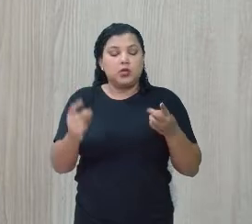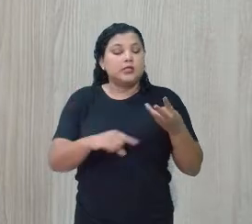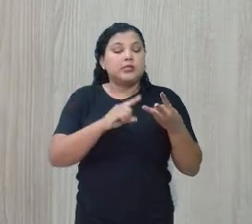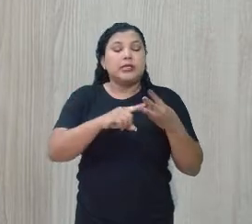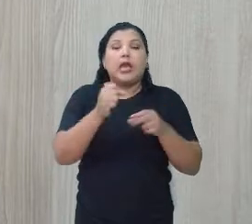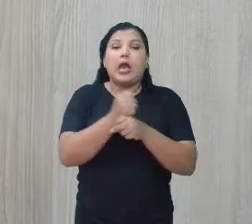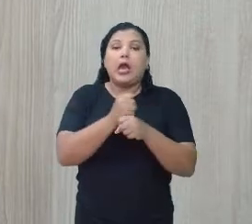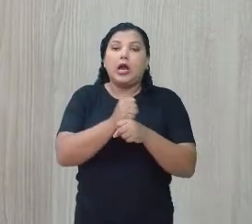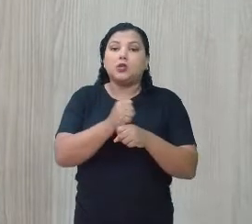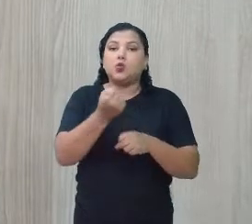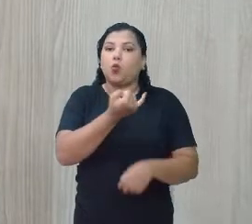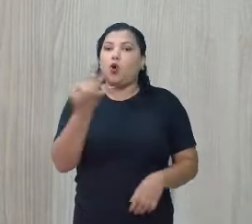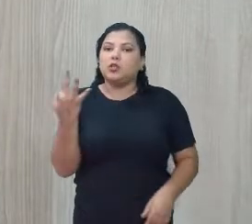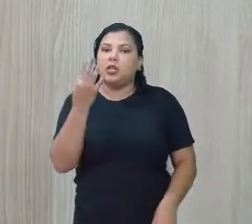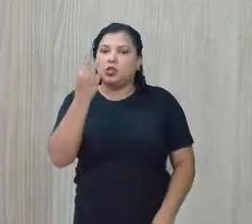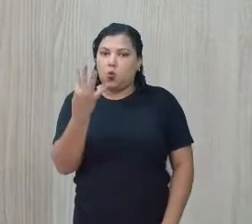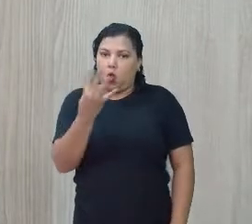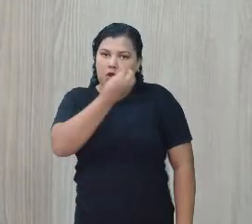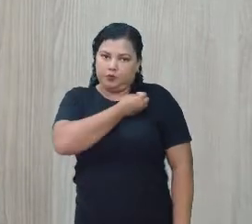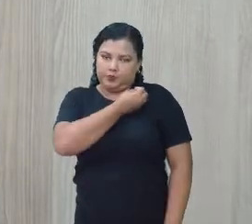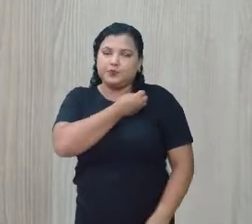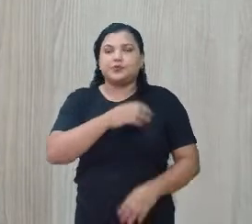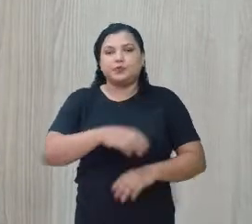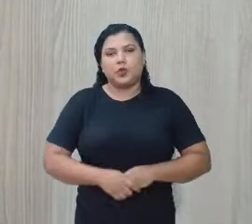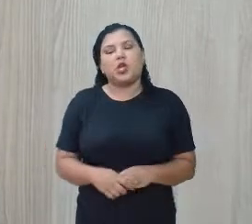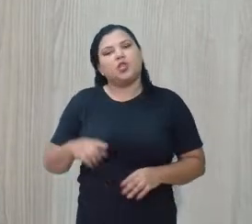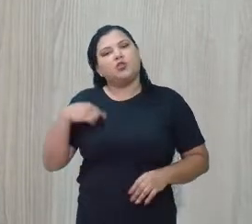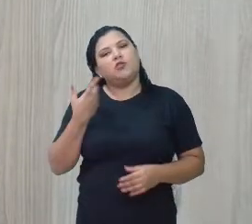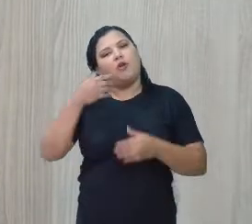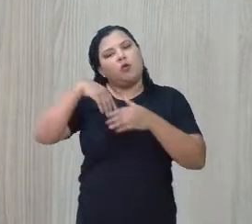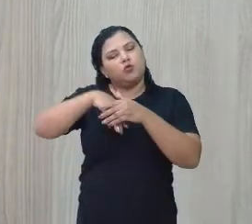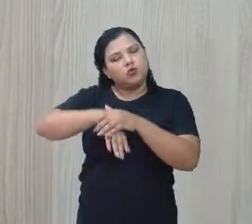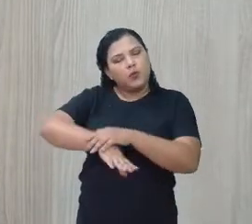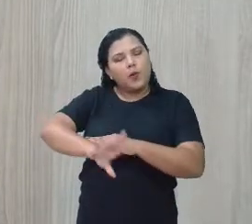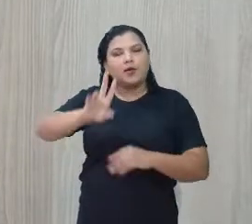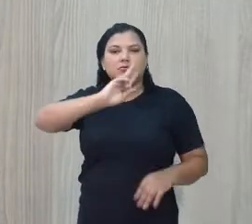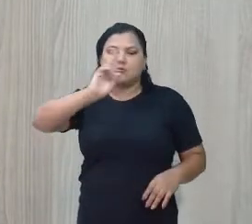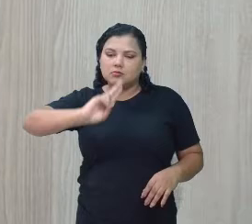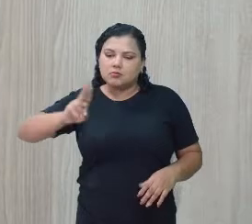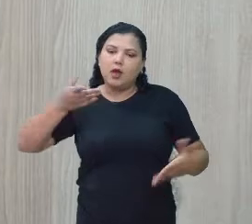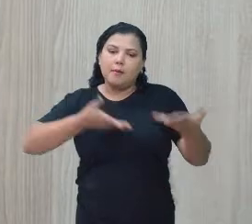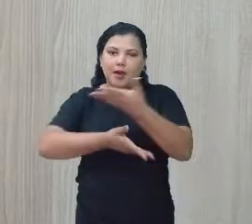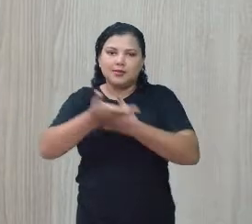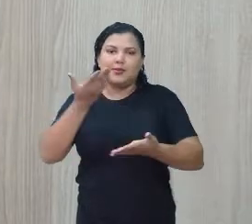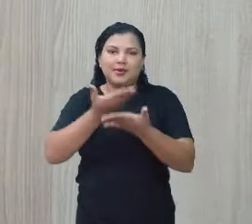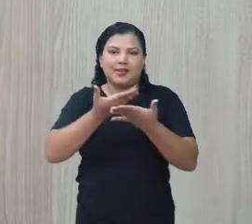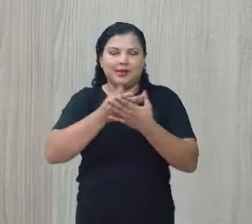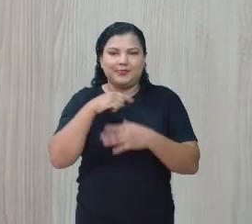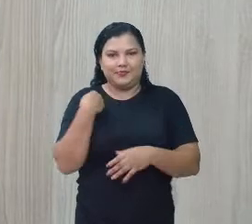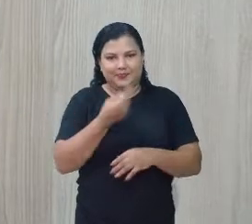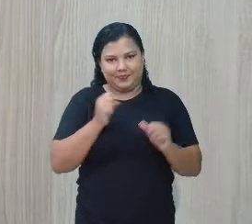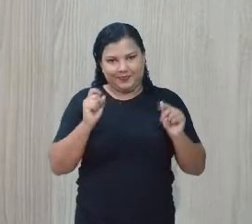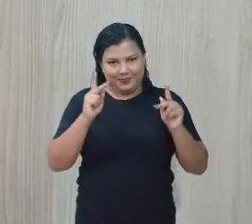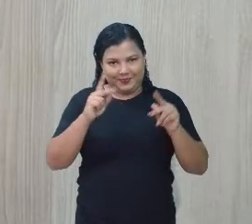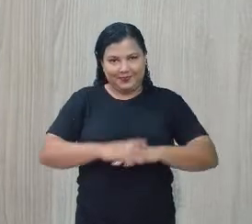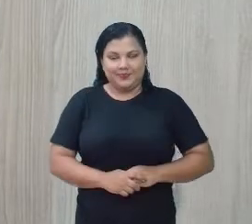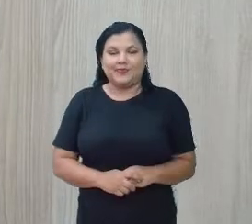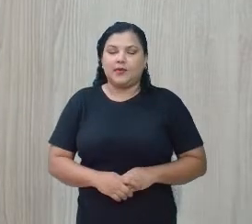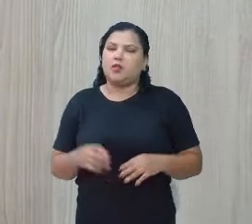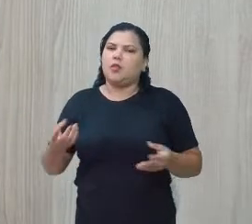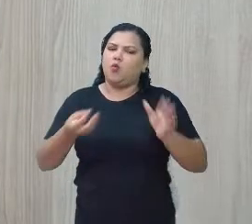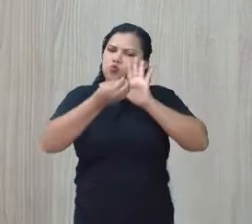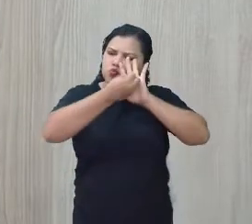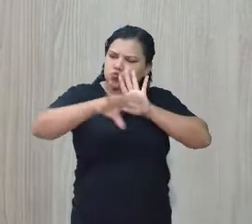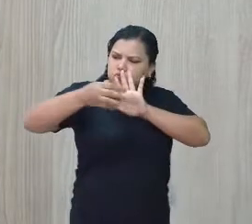a Maria, a Sofia, e a gente vai se acostumando com esses nomes, certo? Presente em cada aula da gente, tá bom? Então,